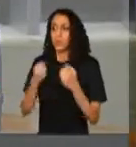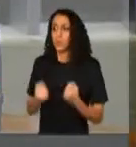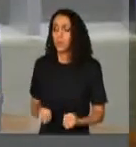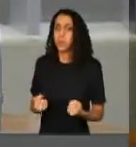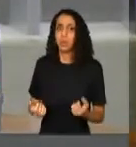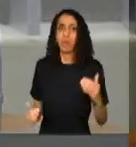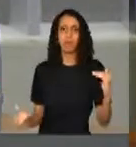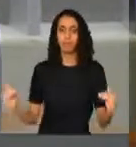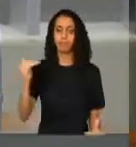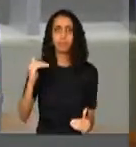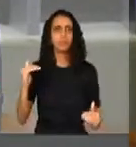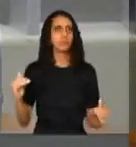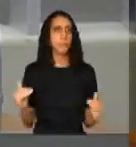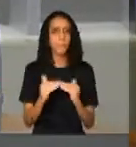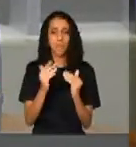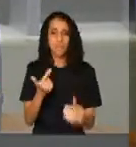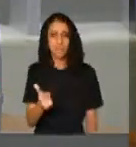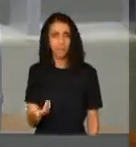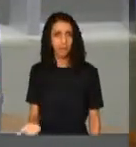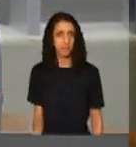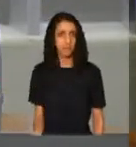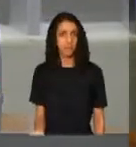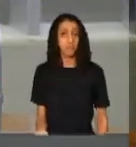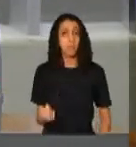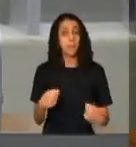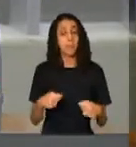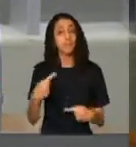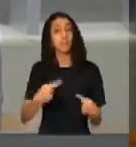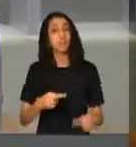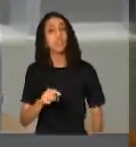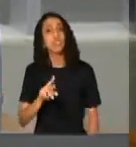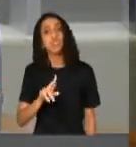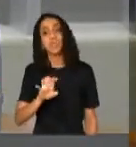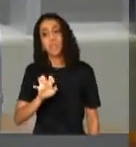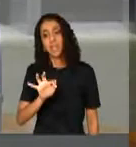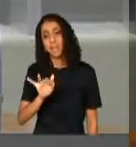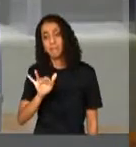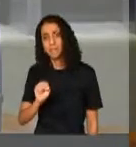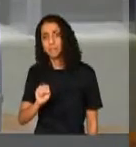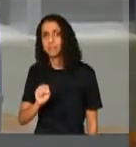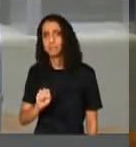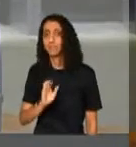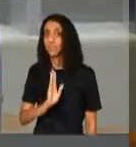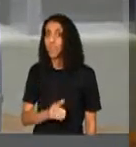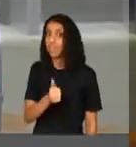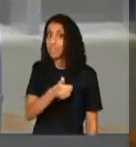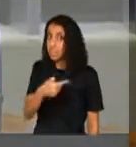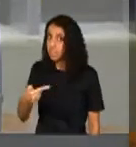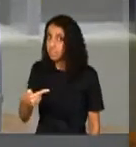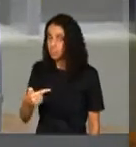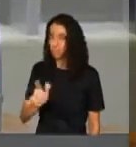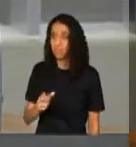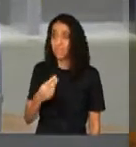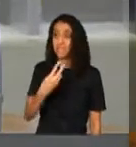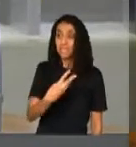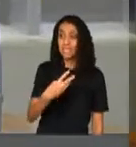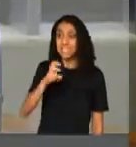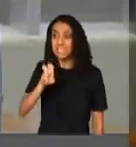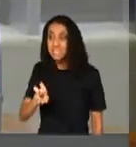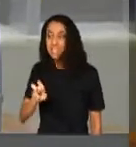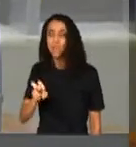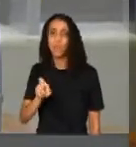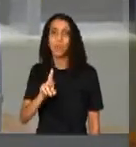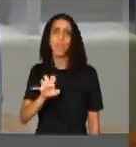contrapartidas em mais de 300 bilhões, quer discutir os refis, foram 17 refis 35 refis nos